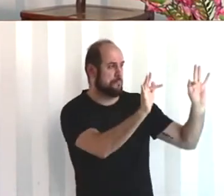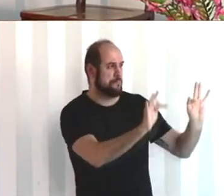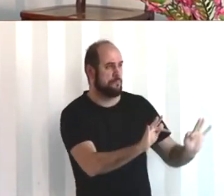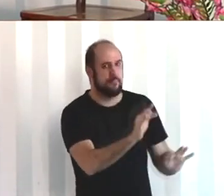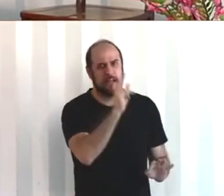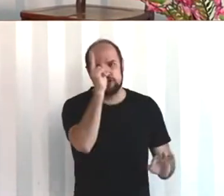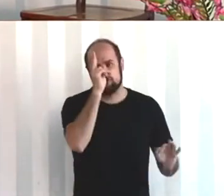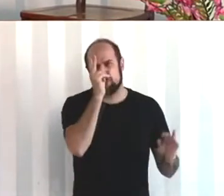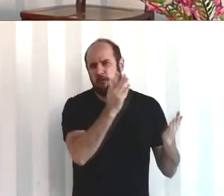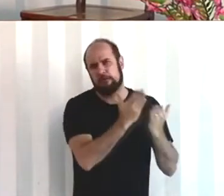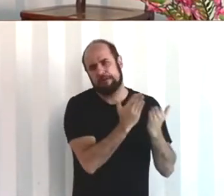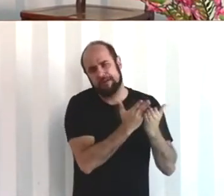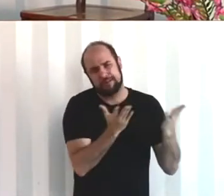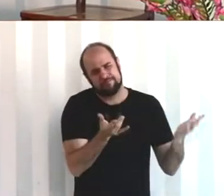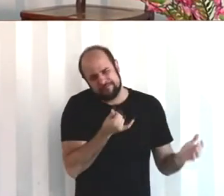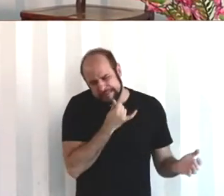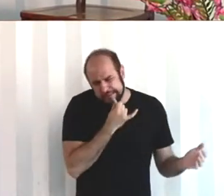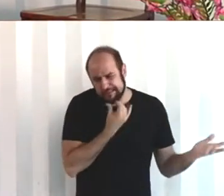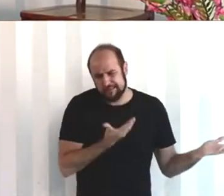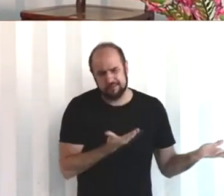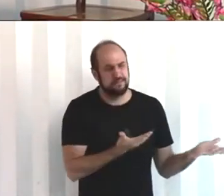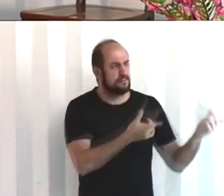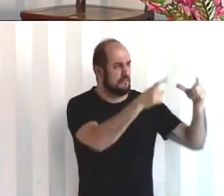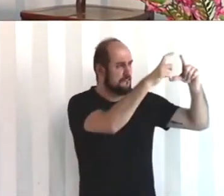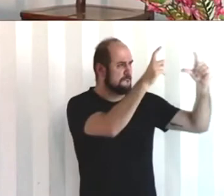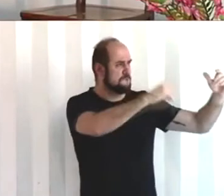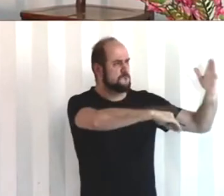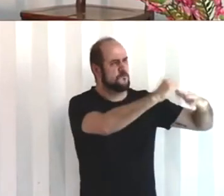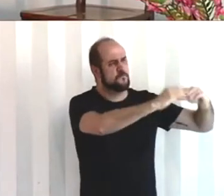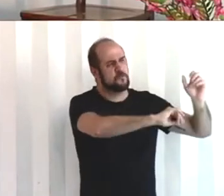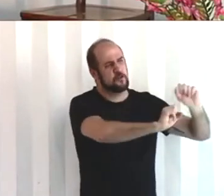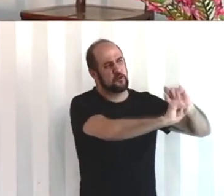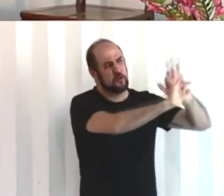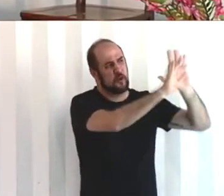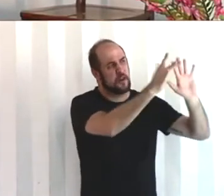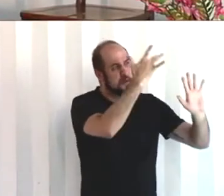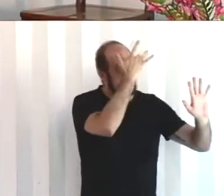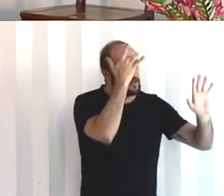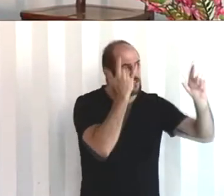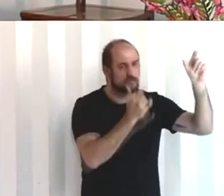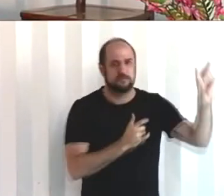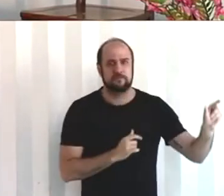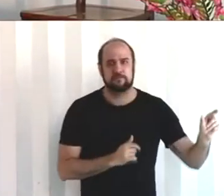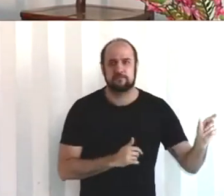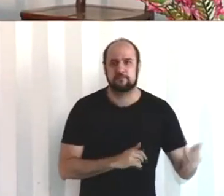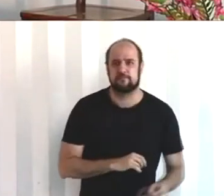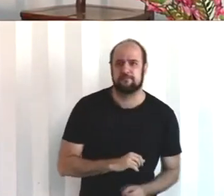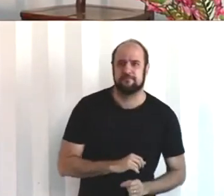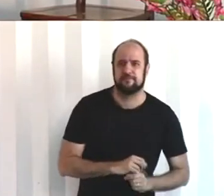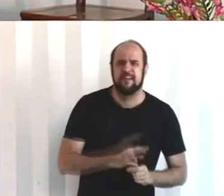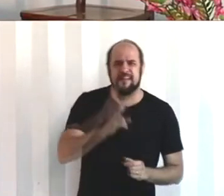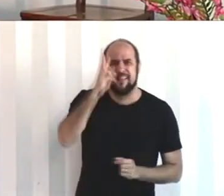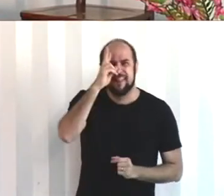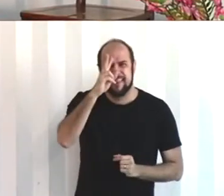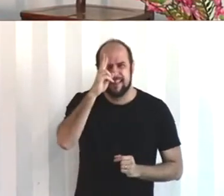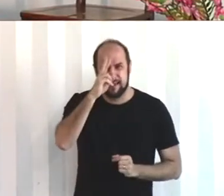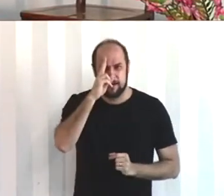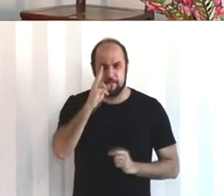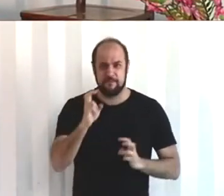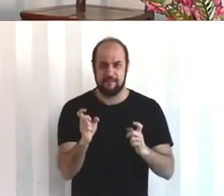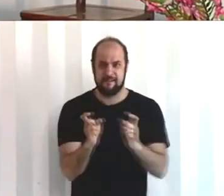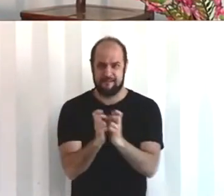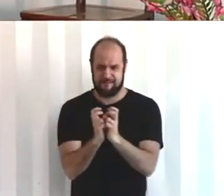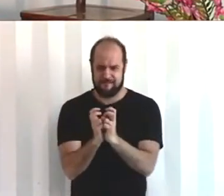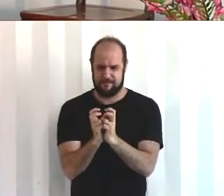cristã. Tristemente isto. Lembram quando a arca foi levada para o território dos filisteus? Colocaram a arca